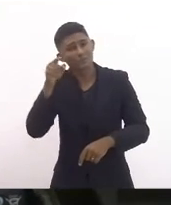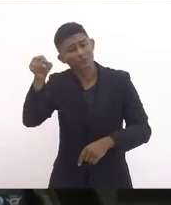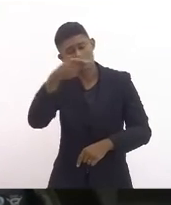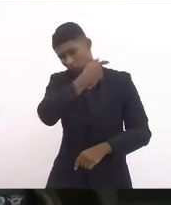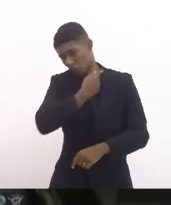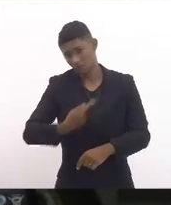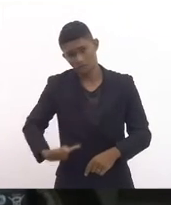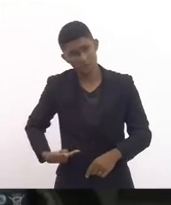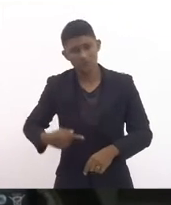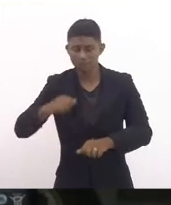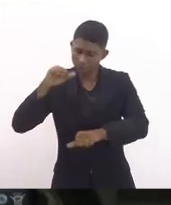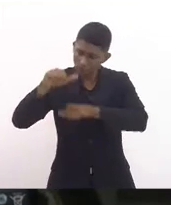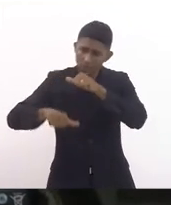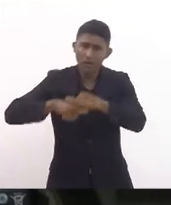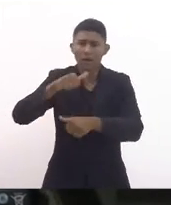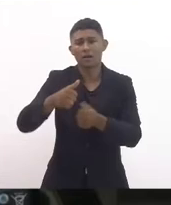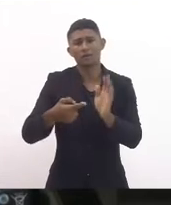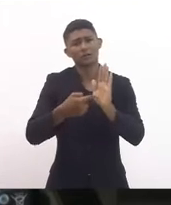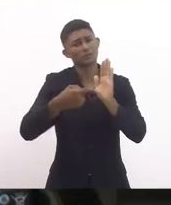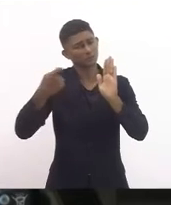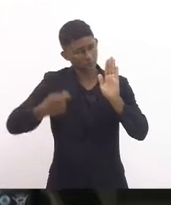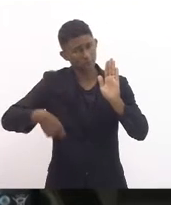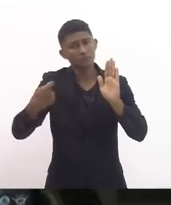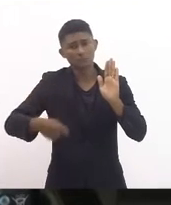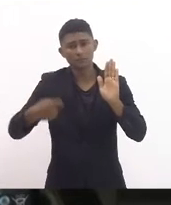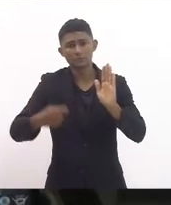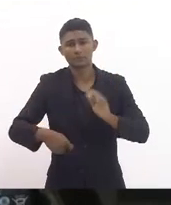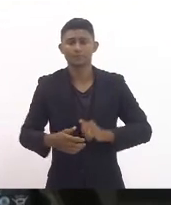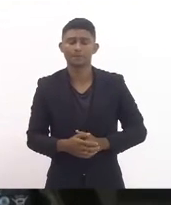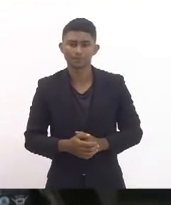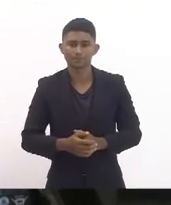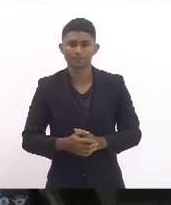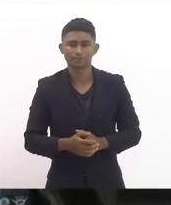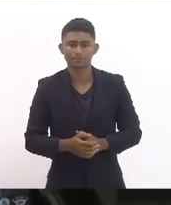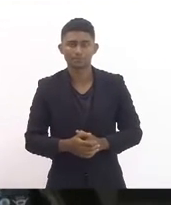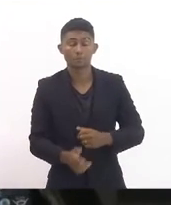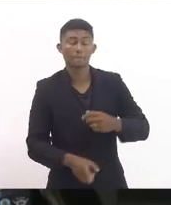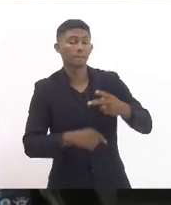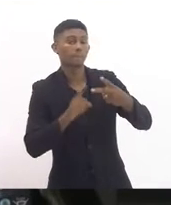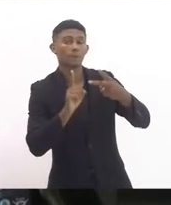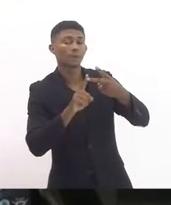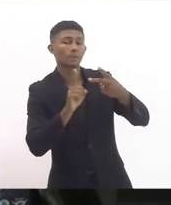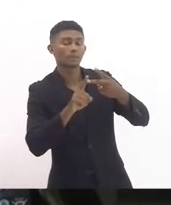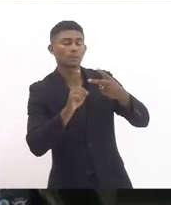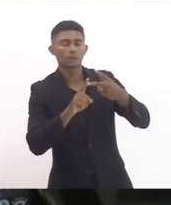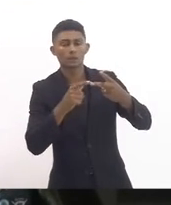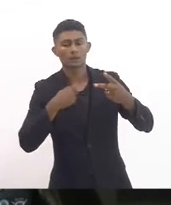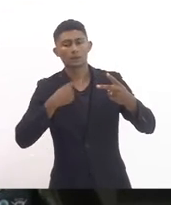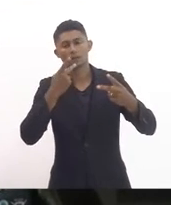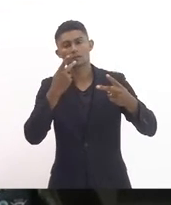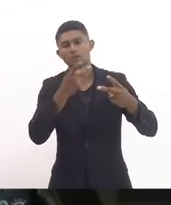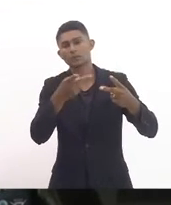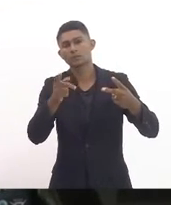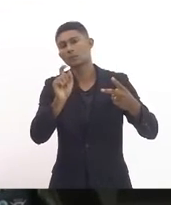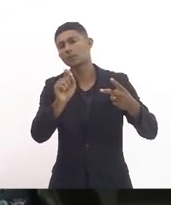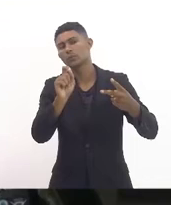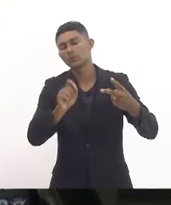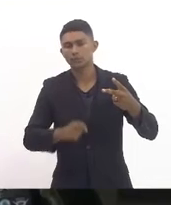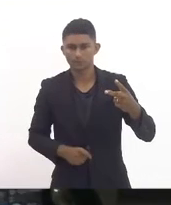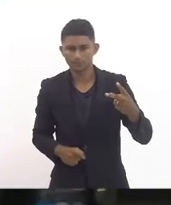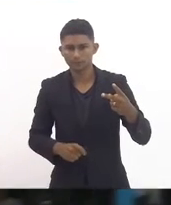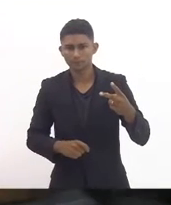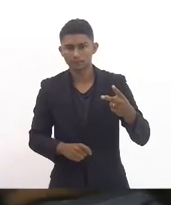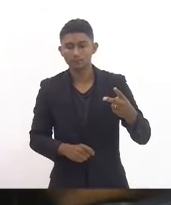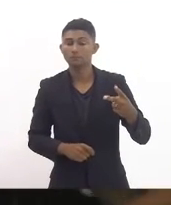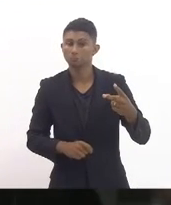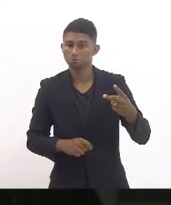questão Outro ponto que eu queria chamar atenção senhora presidente Qual é a expectativa